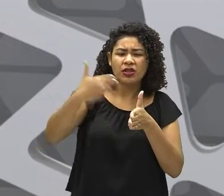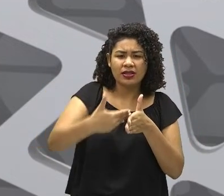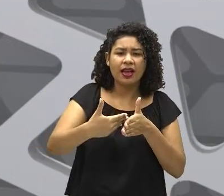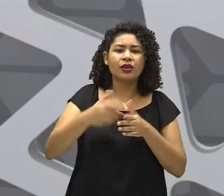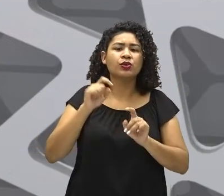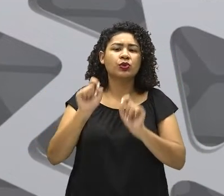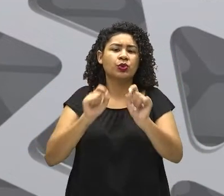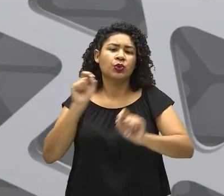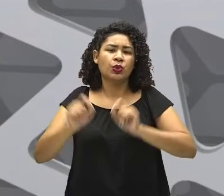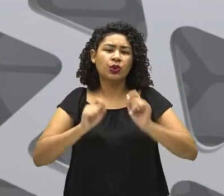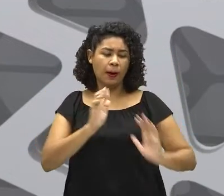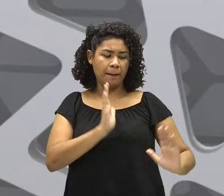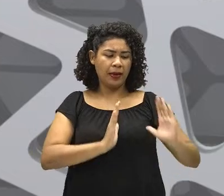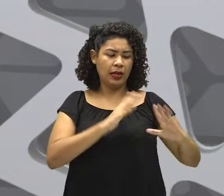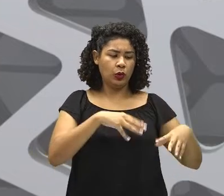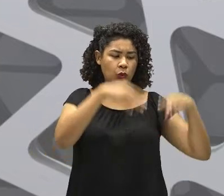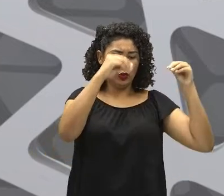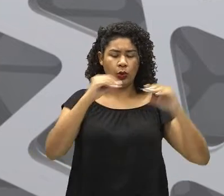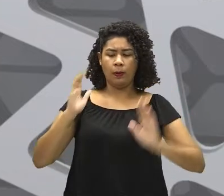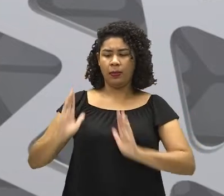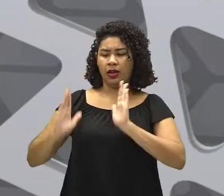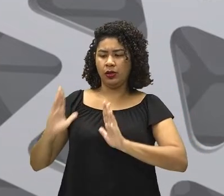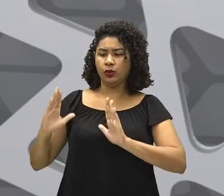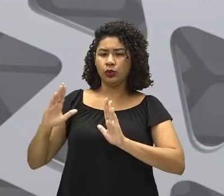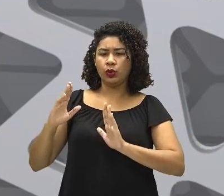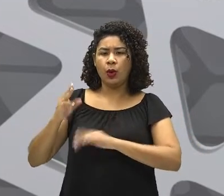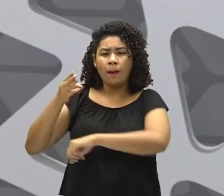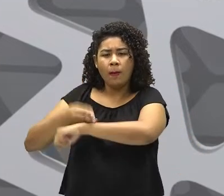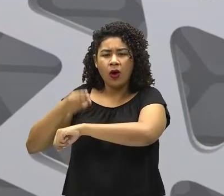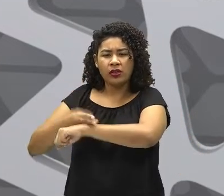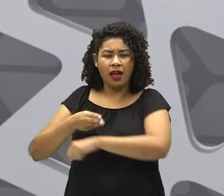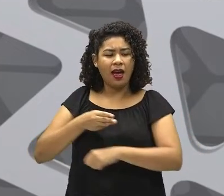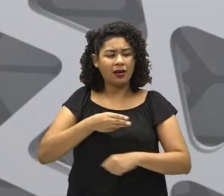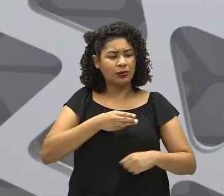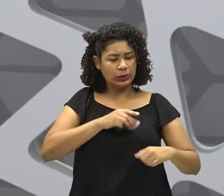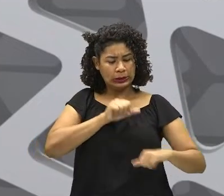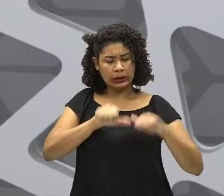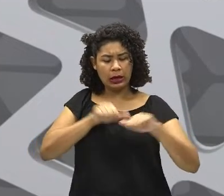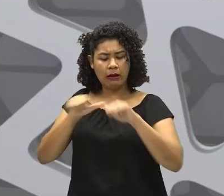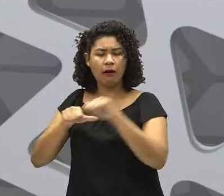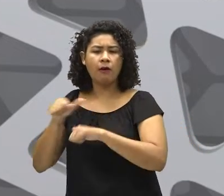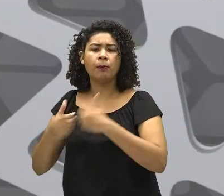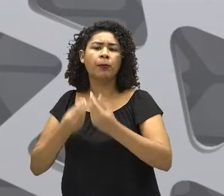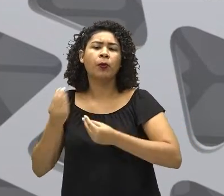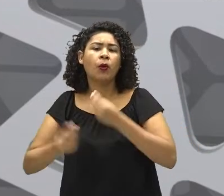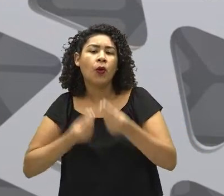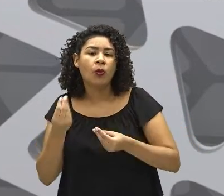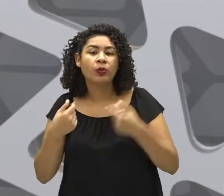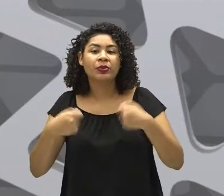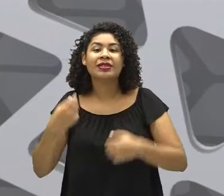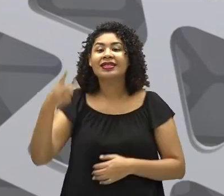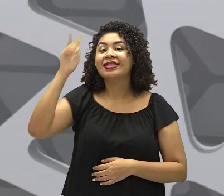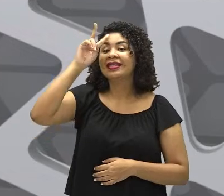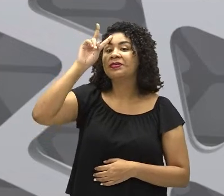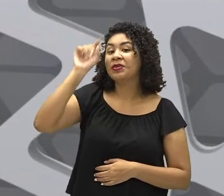Idade Média para a Idade Moderna, mais uma vez a gente tem que retomar aquele aspecto da forte